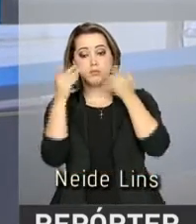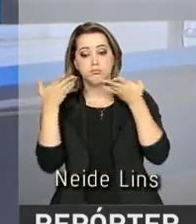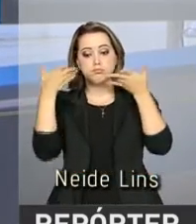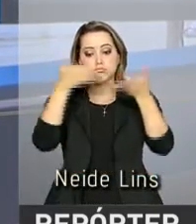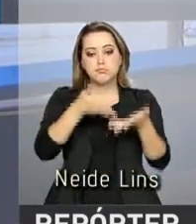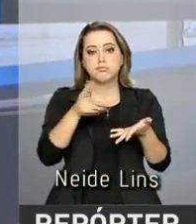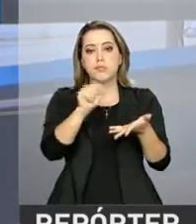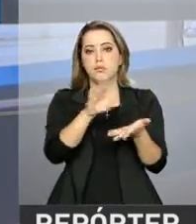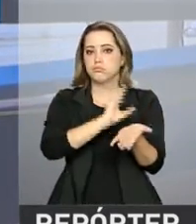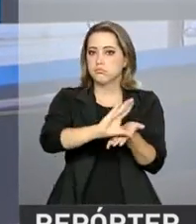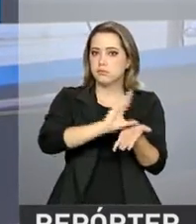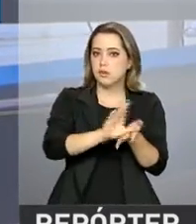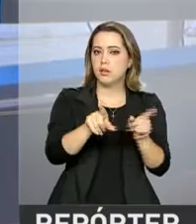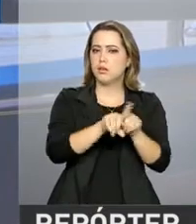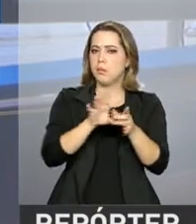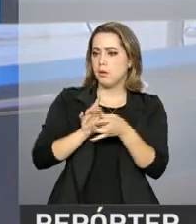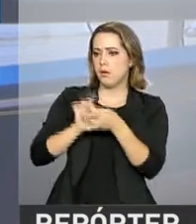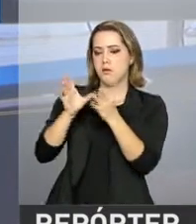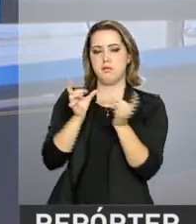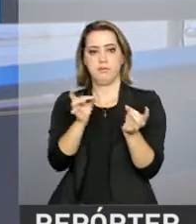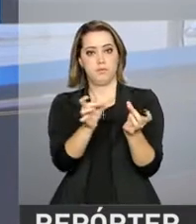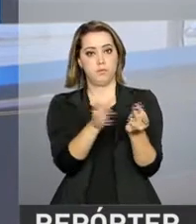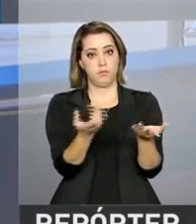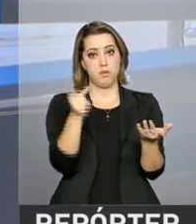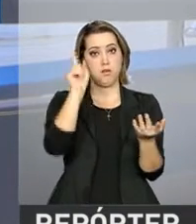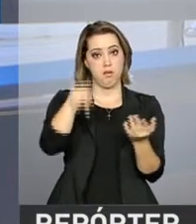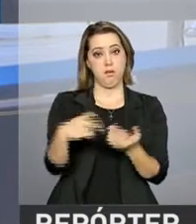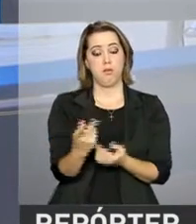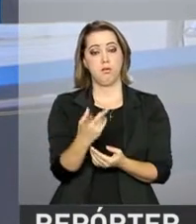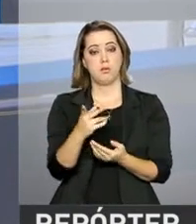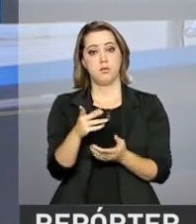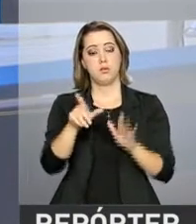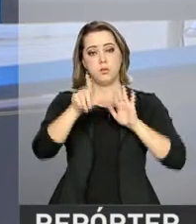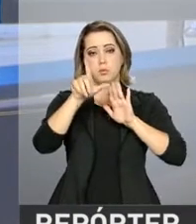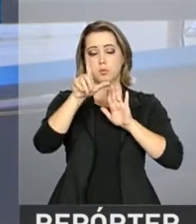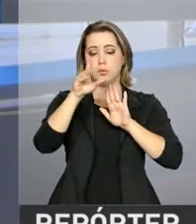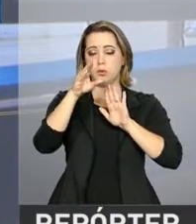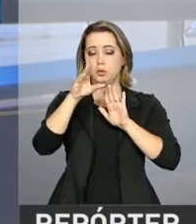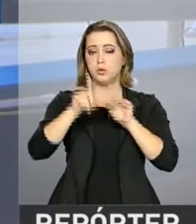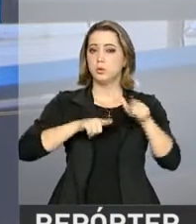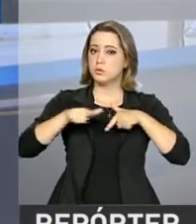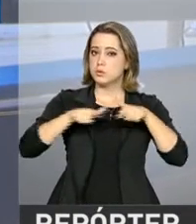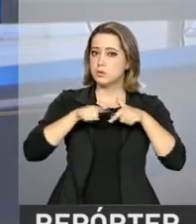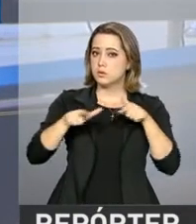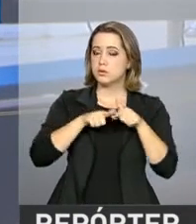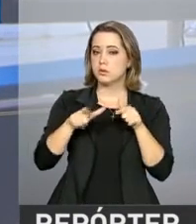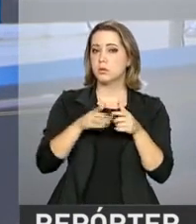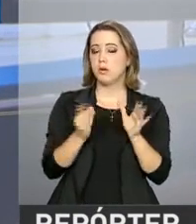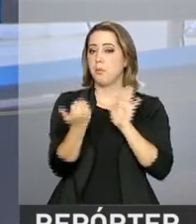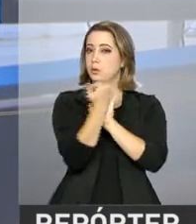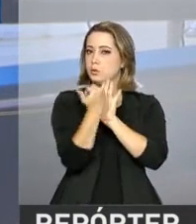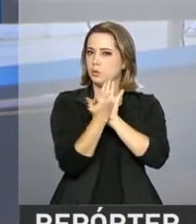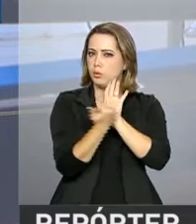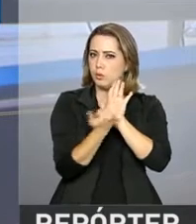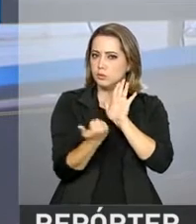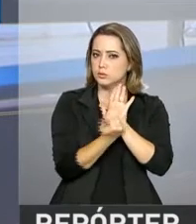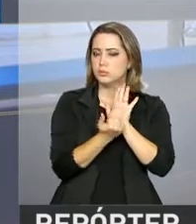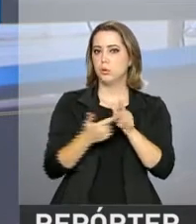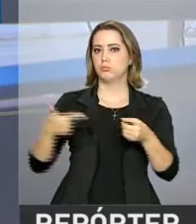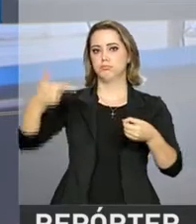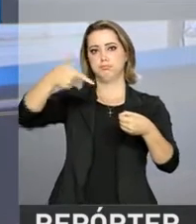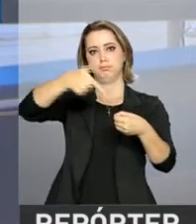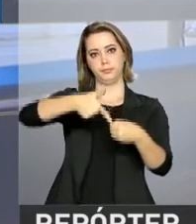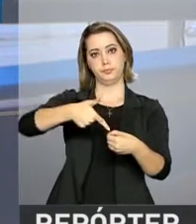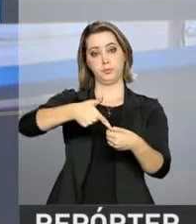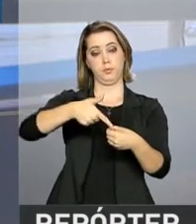investimentos e estimular a livre concorrência essas são algumas das ações do combustível brasil iniciativa voltada ao